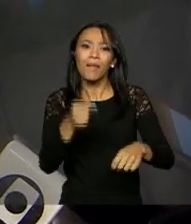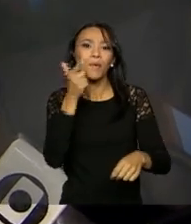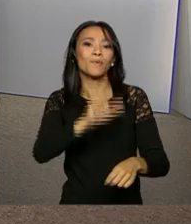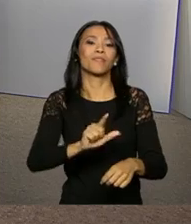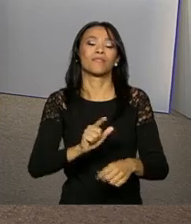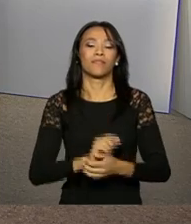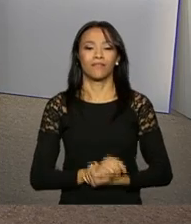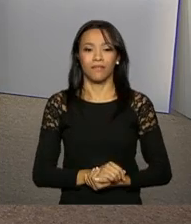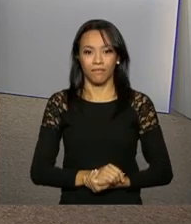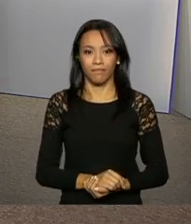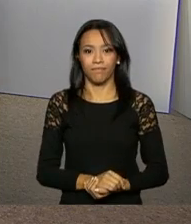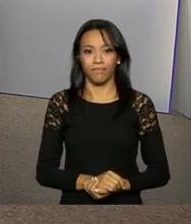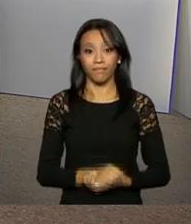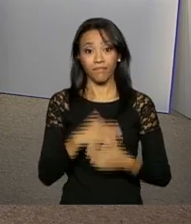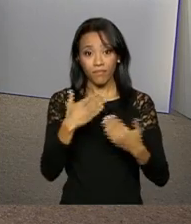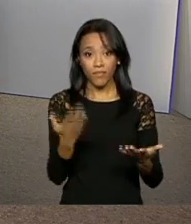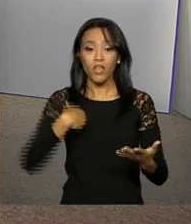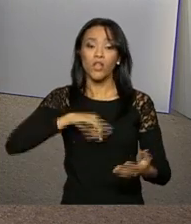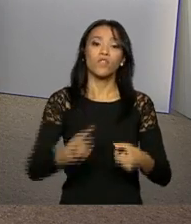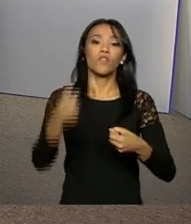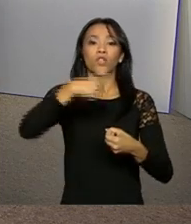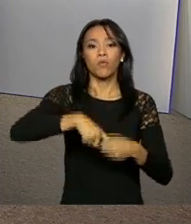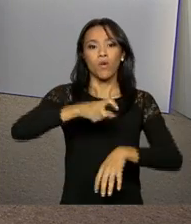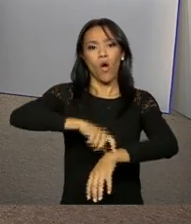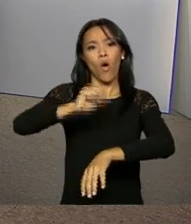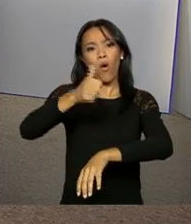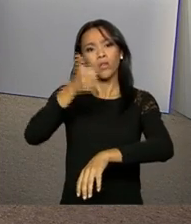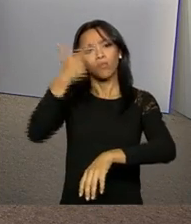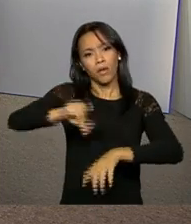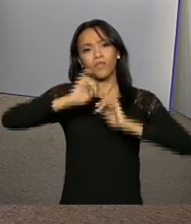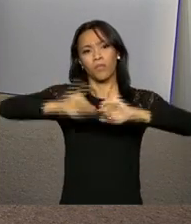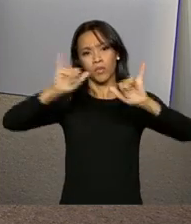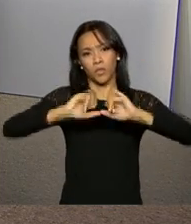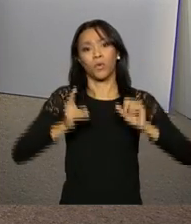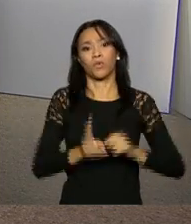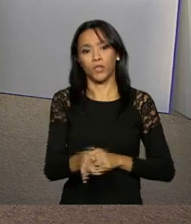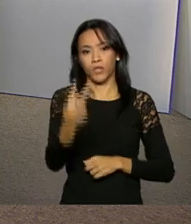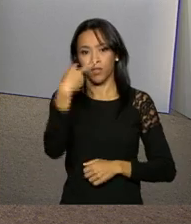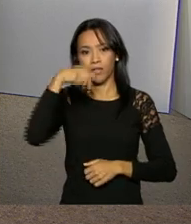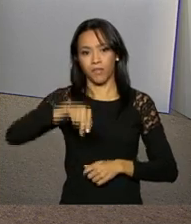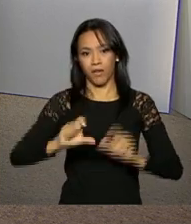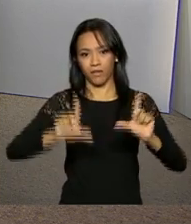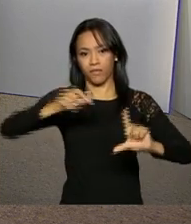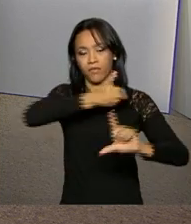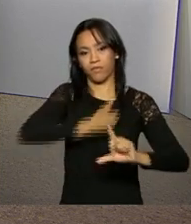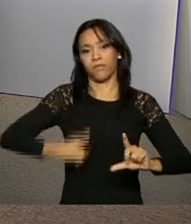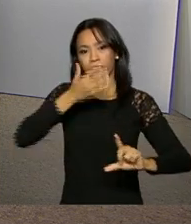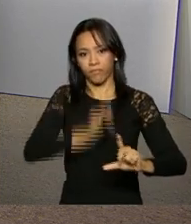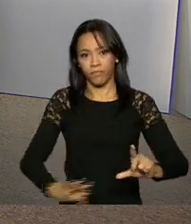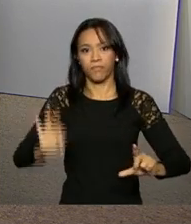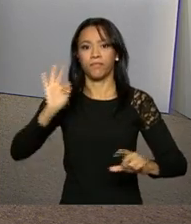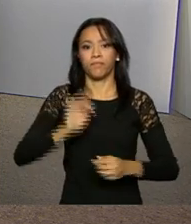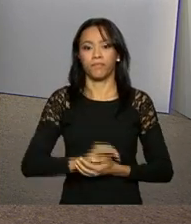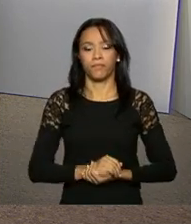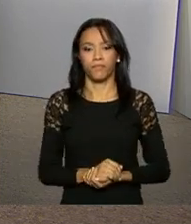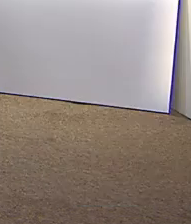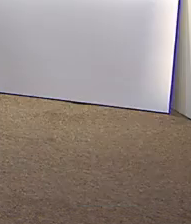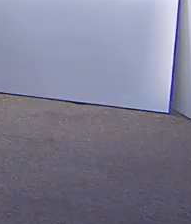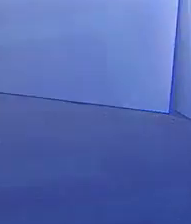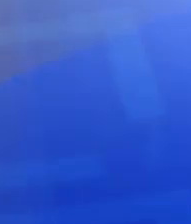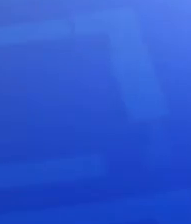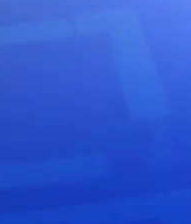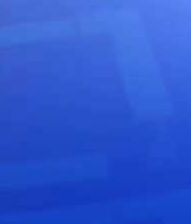telas. E nós voltamos às 11 horas com mais informações. Continue com a gente, NBR, a TV do Governo Federal.